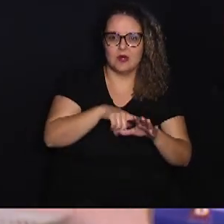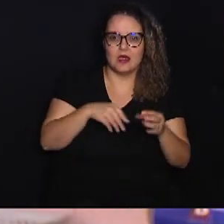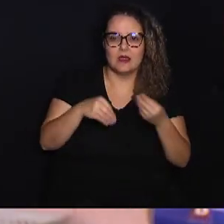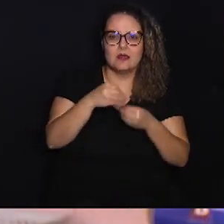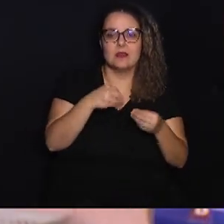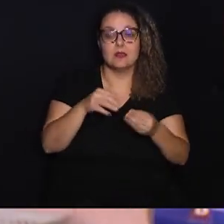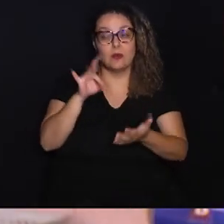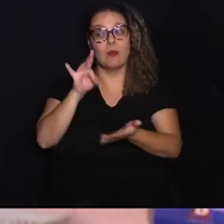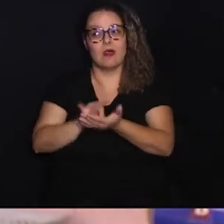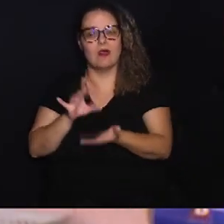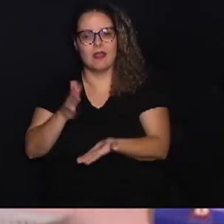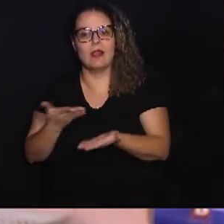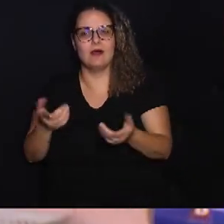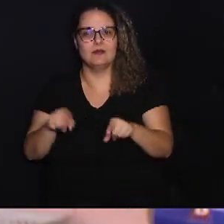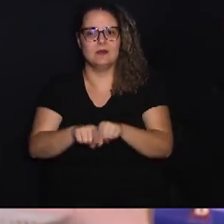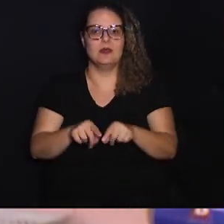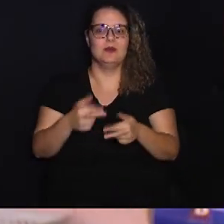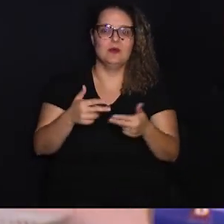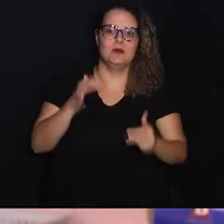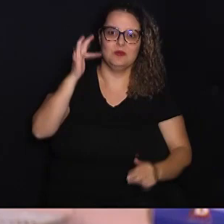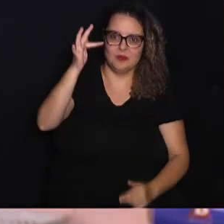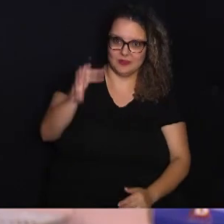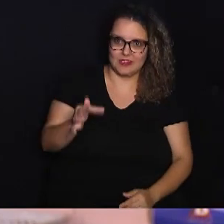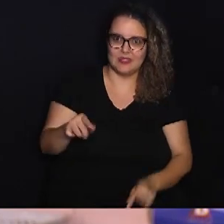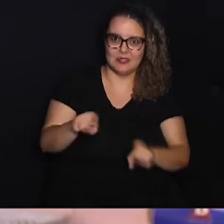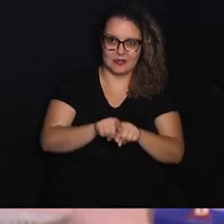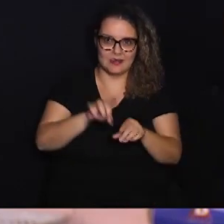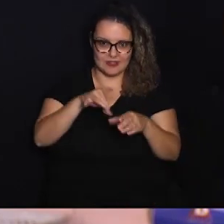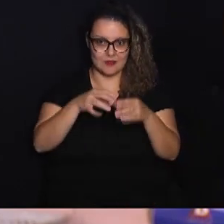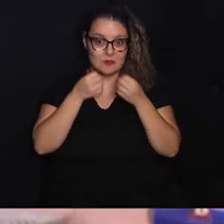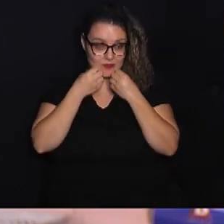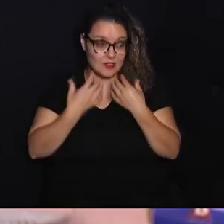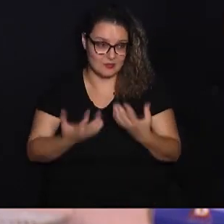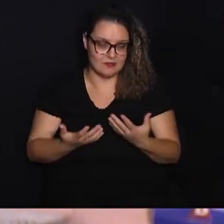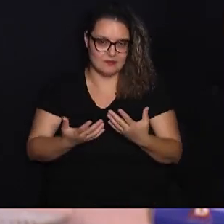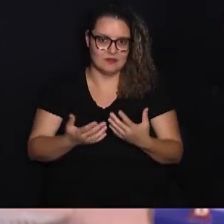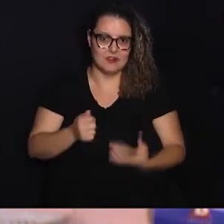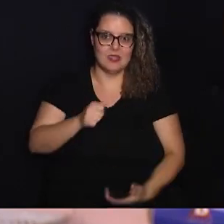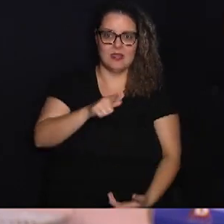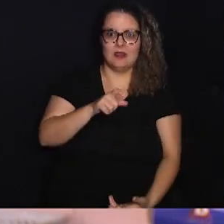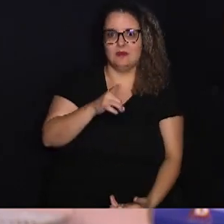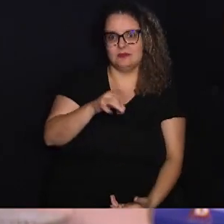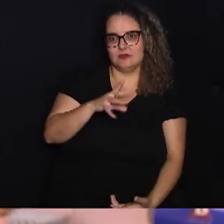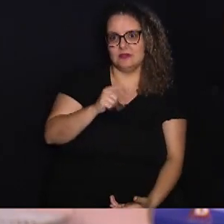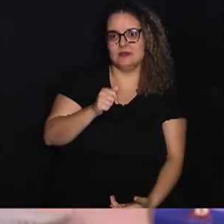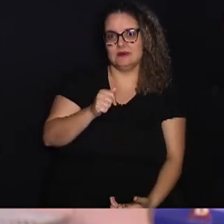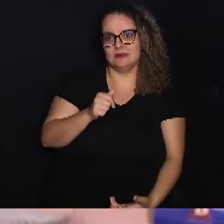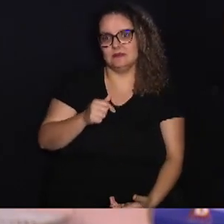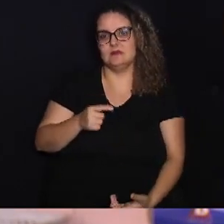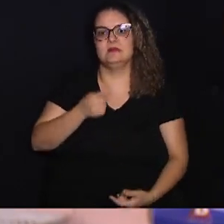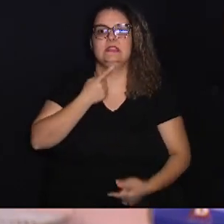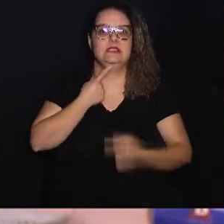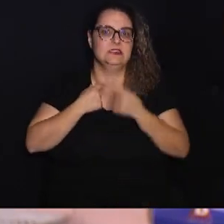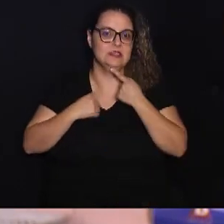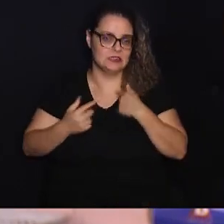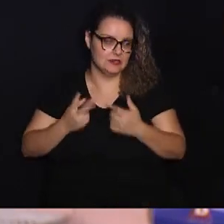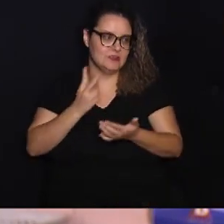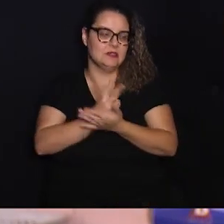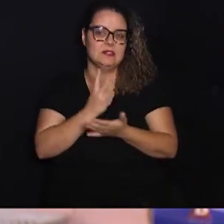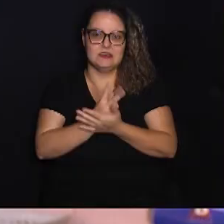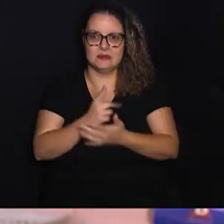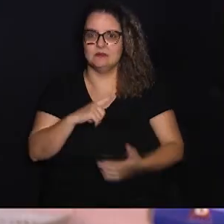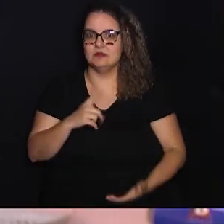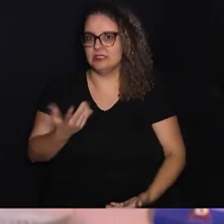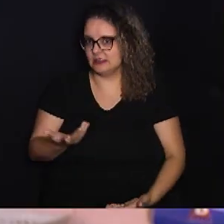né? É algo para o futuro e, ao mesmo tempo, é uma semente boa. E a aldeia é justamente desse desejo que a gente sempre teve